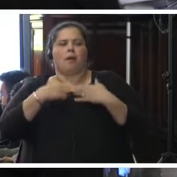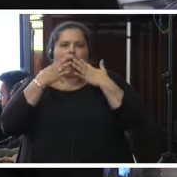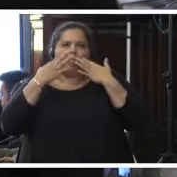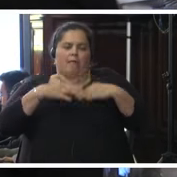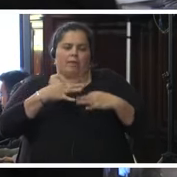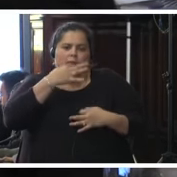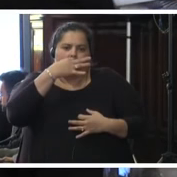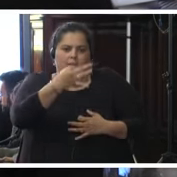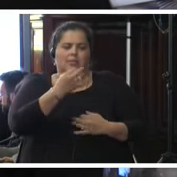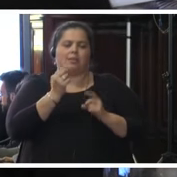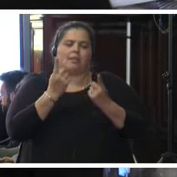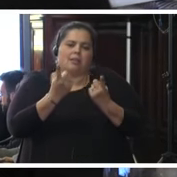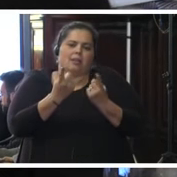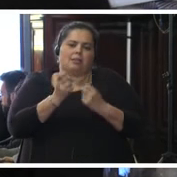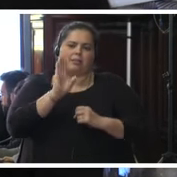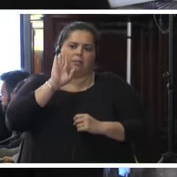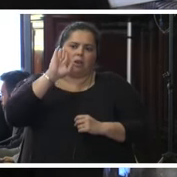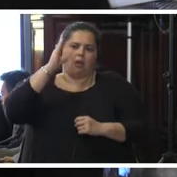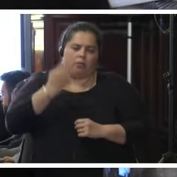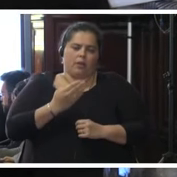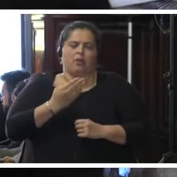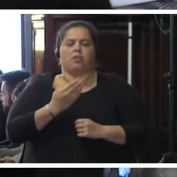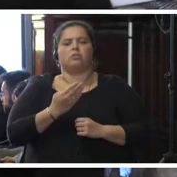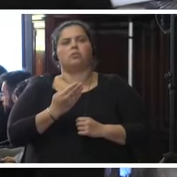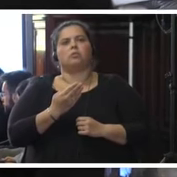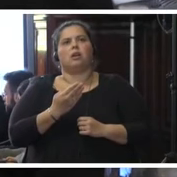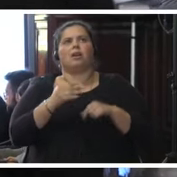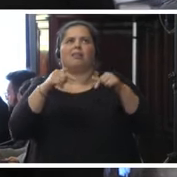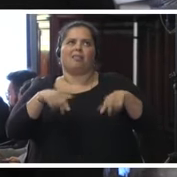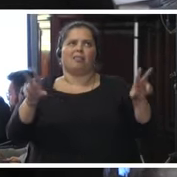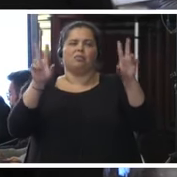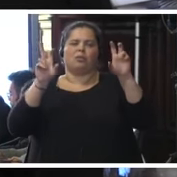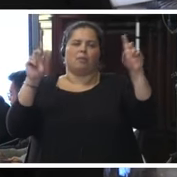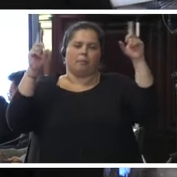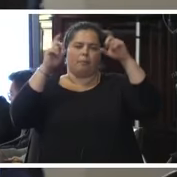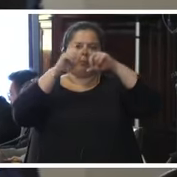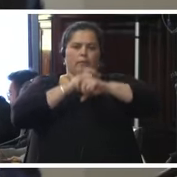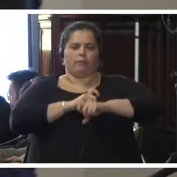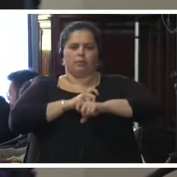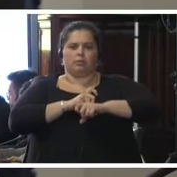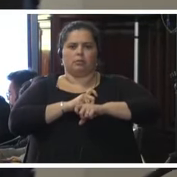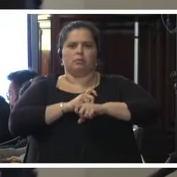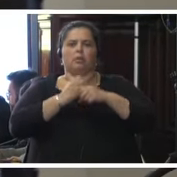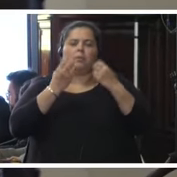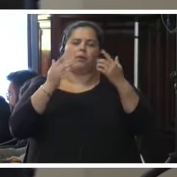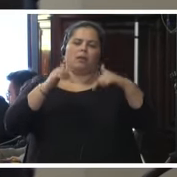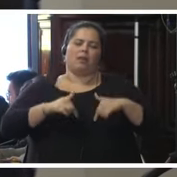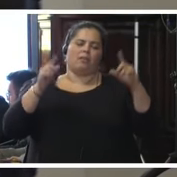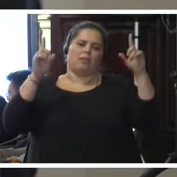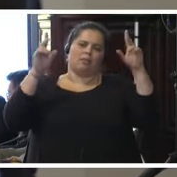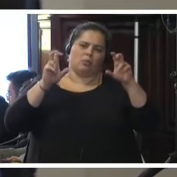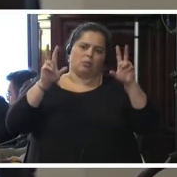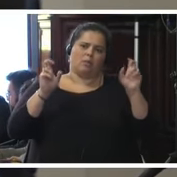reconhecer que é um tema muito difícil. É um tema muito difícil, eu digo em